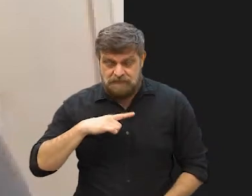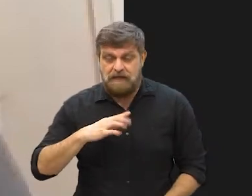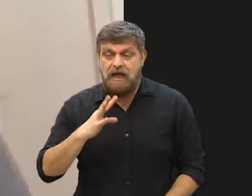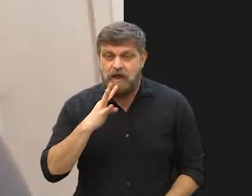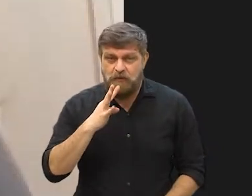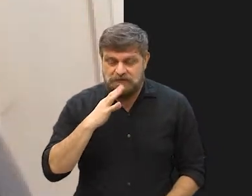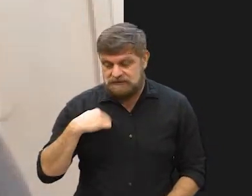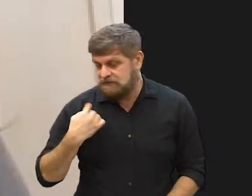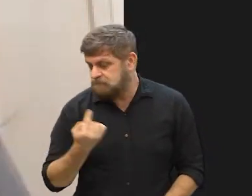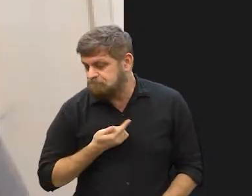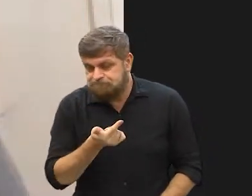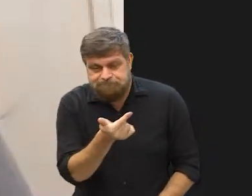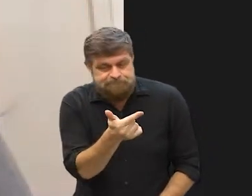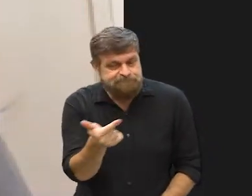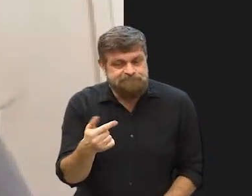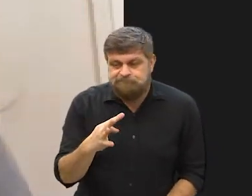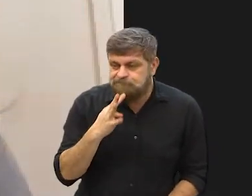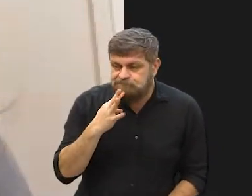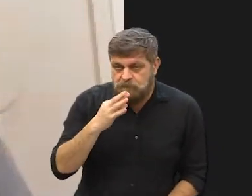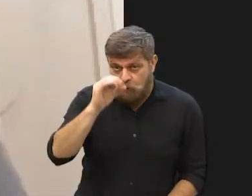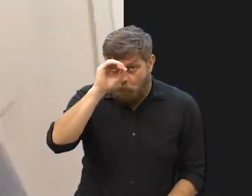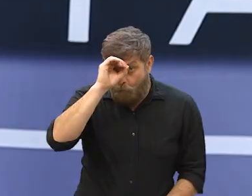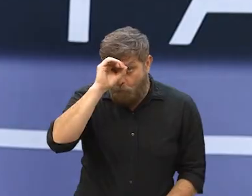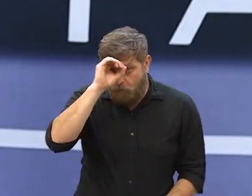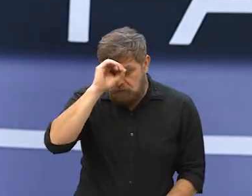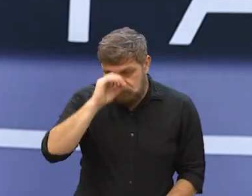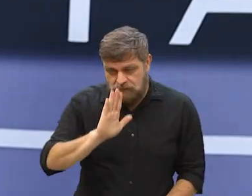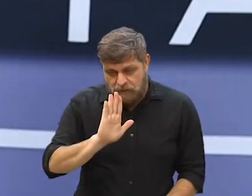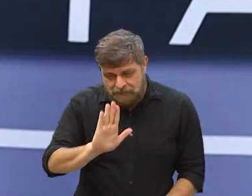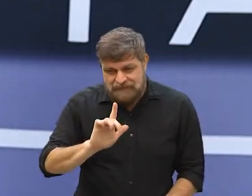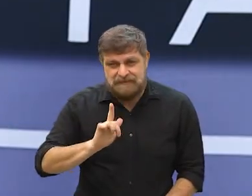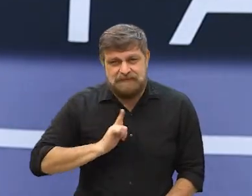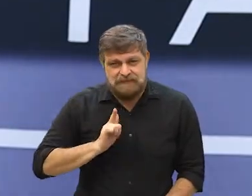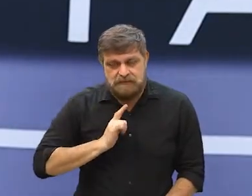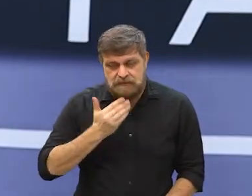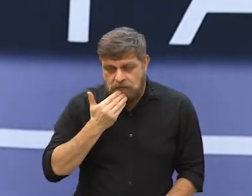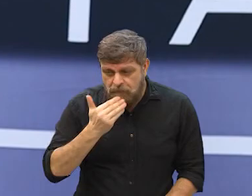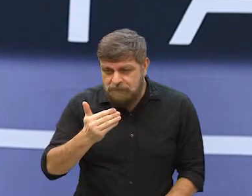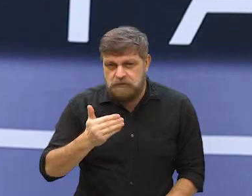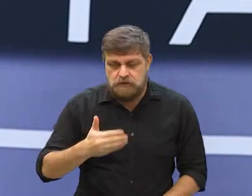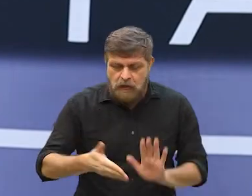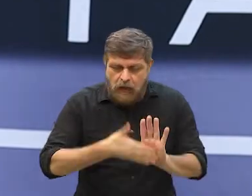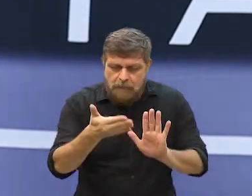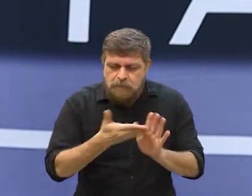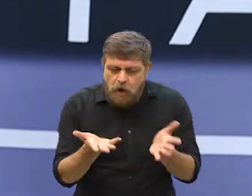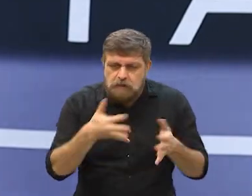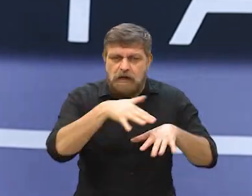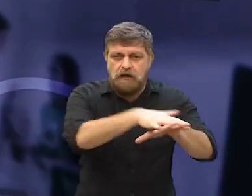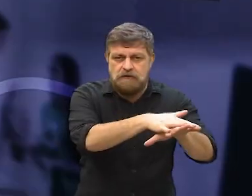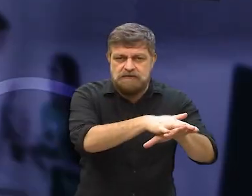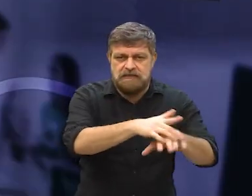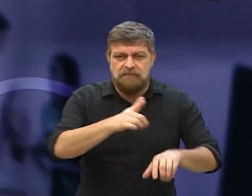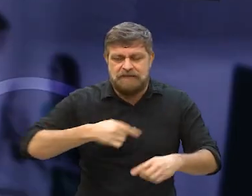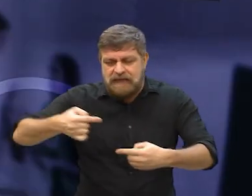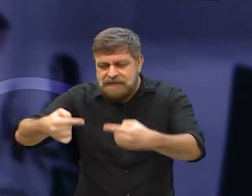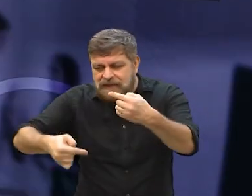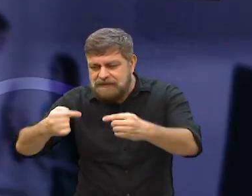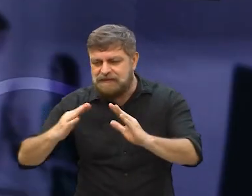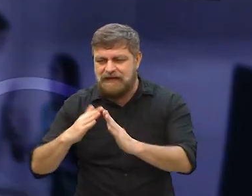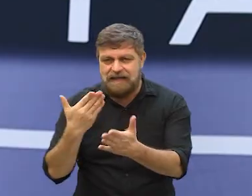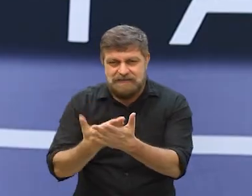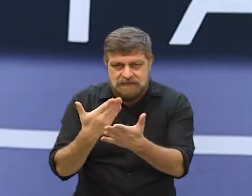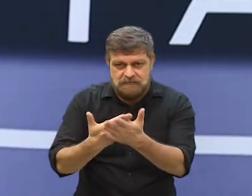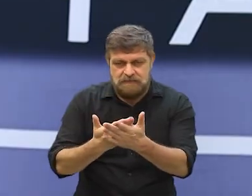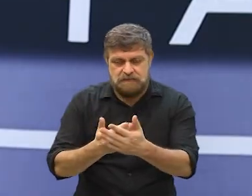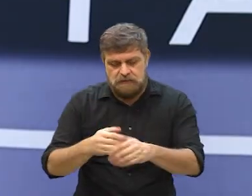vezes a gente não tem acesso, não tem conhecimento, mas que está aí pedindo por uma moda mais inclusiva, por mais debate na sala de aula,